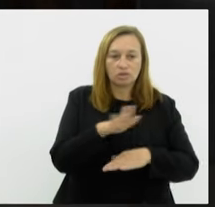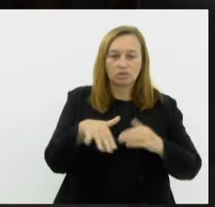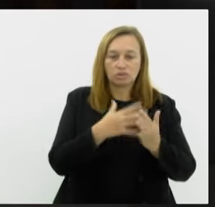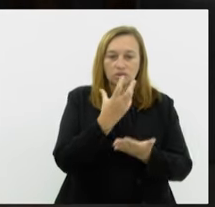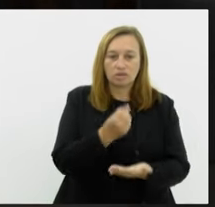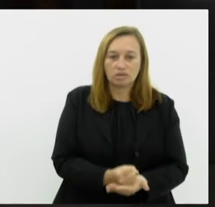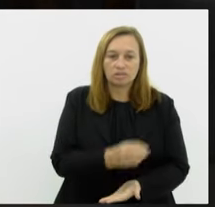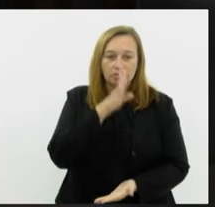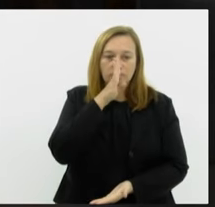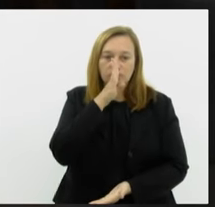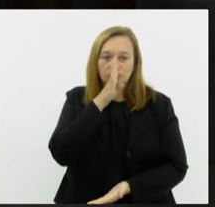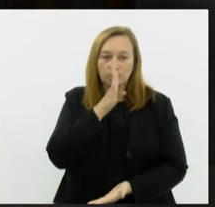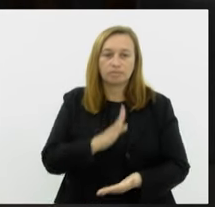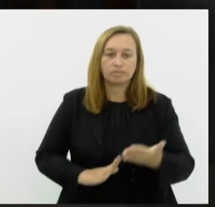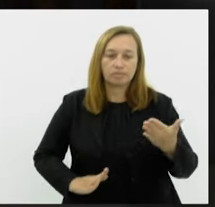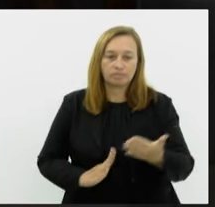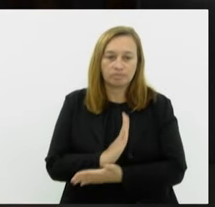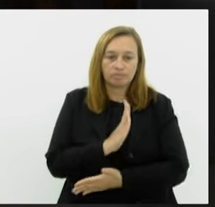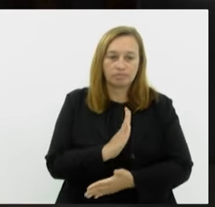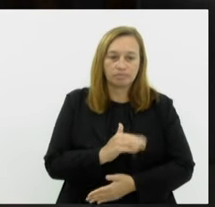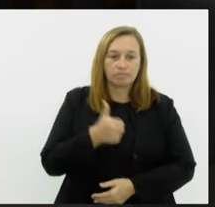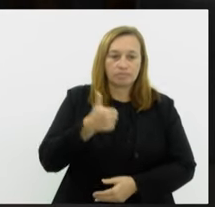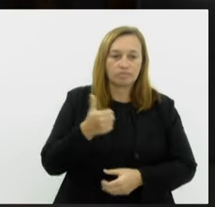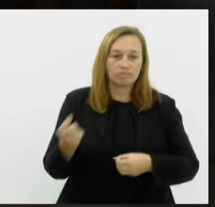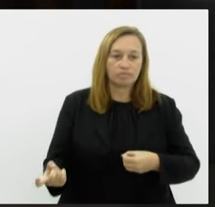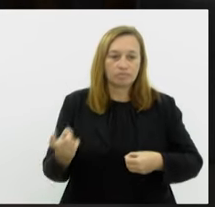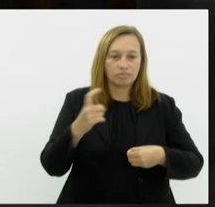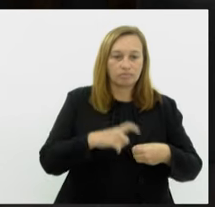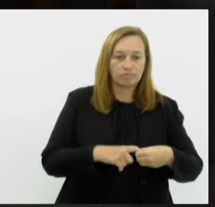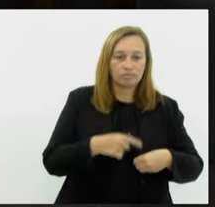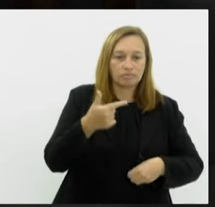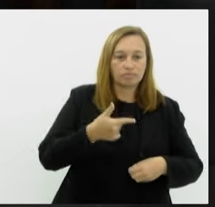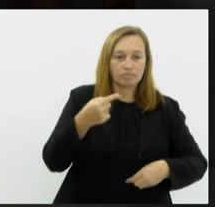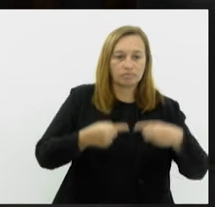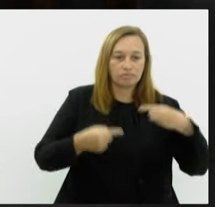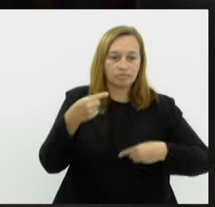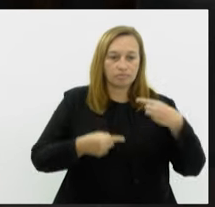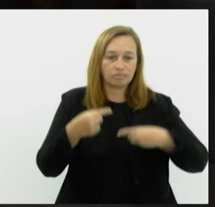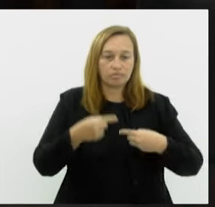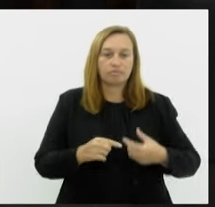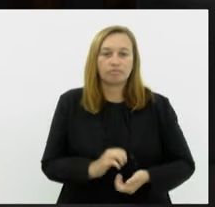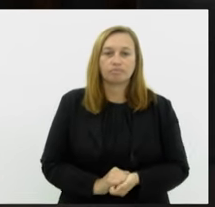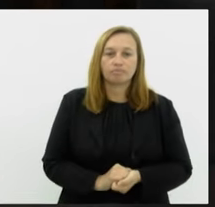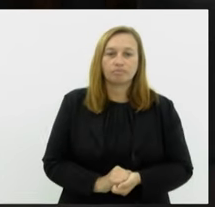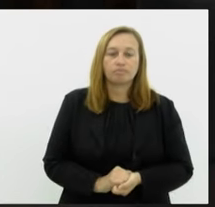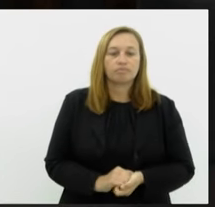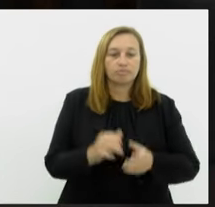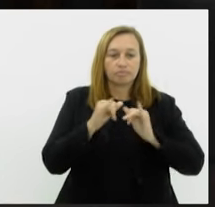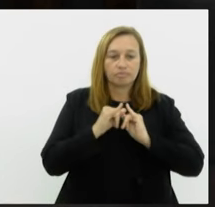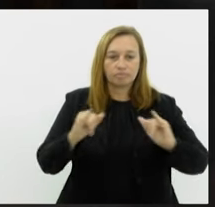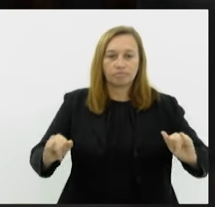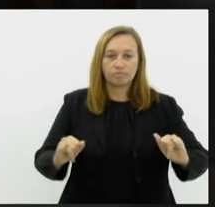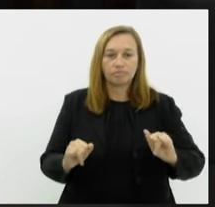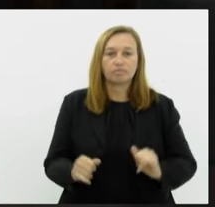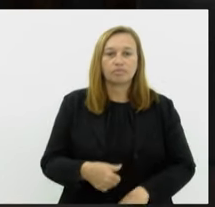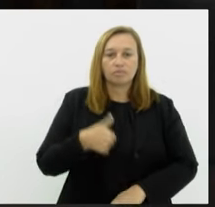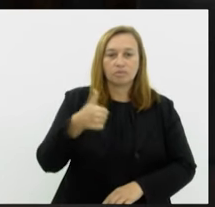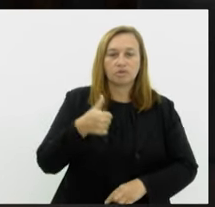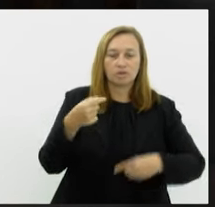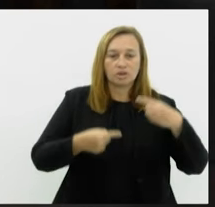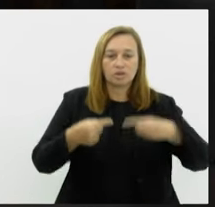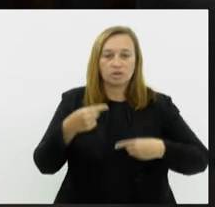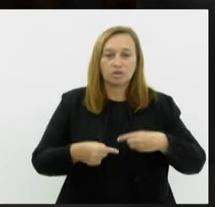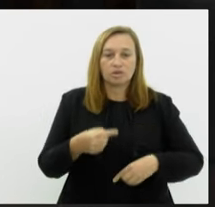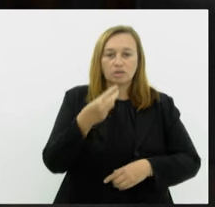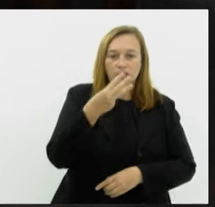aprovam, permaneçam como estão. Aprovado em primeira e retorna em segunda discussão. Anuncio, em primeira discussão, projeto de